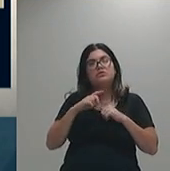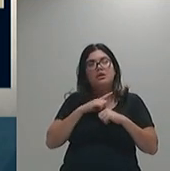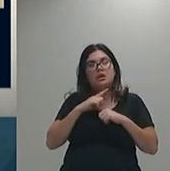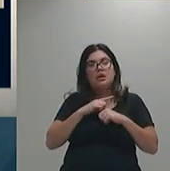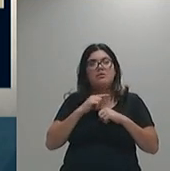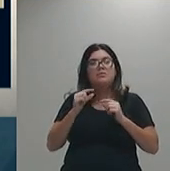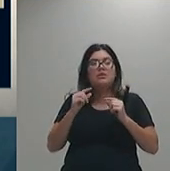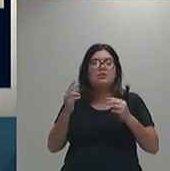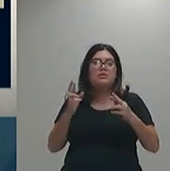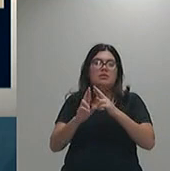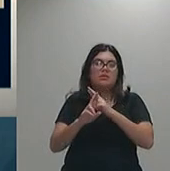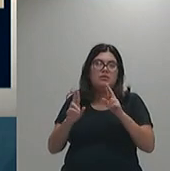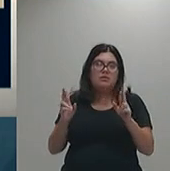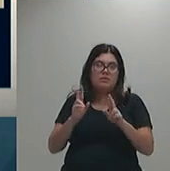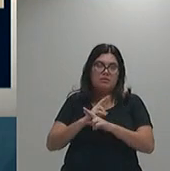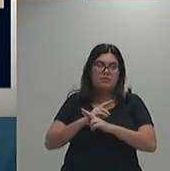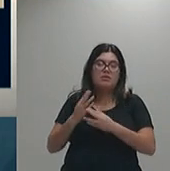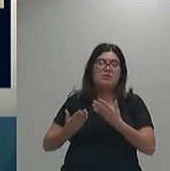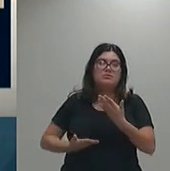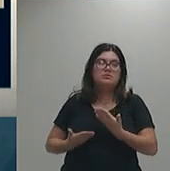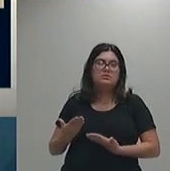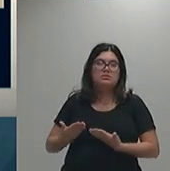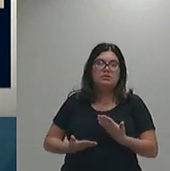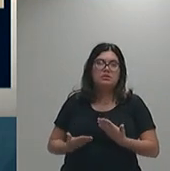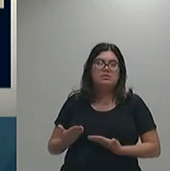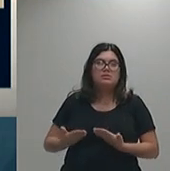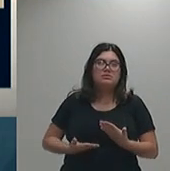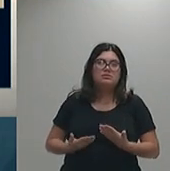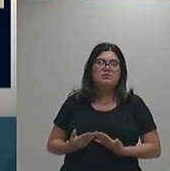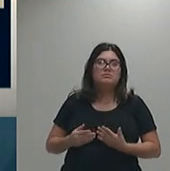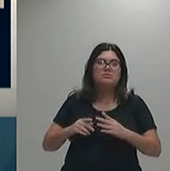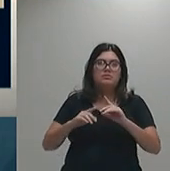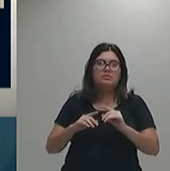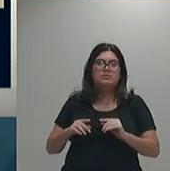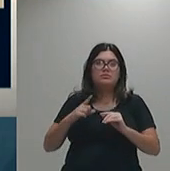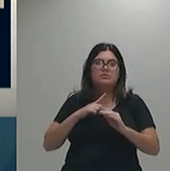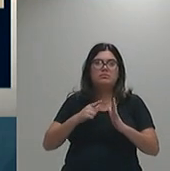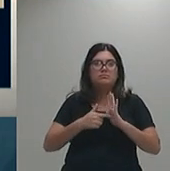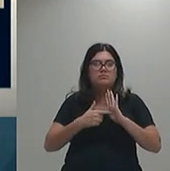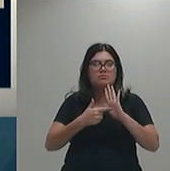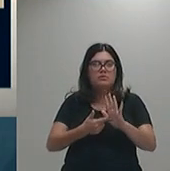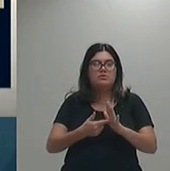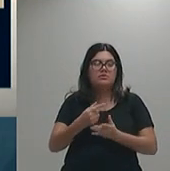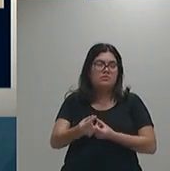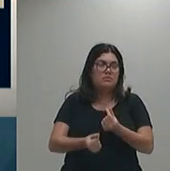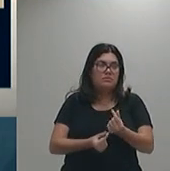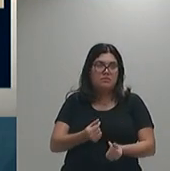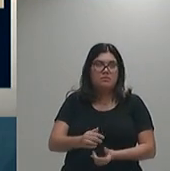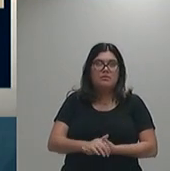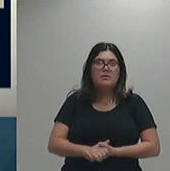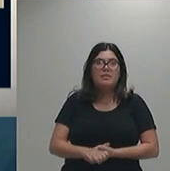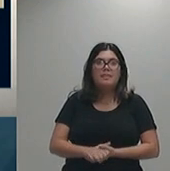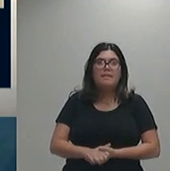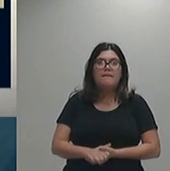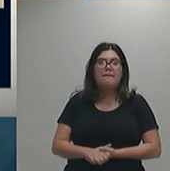relacionada a um serviço de menor expressão Econômica é